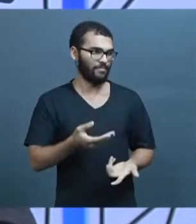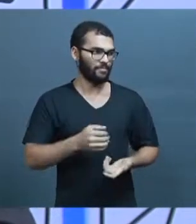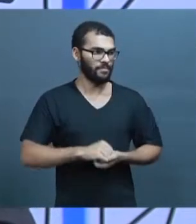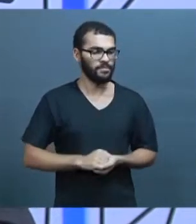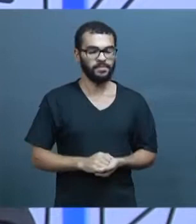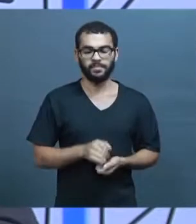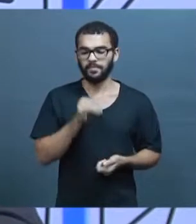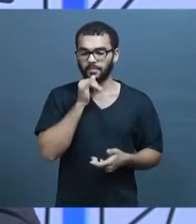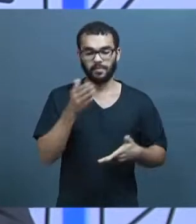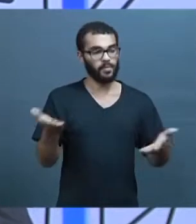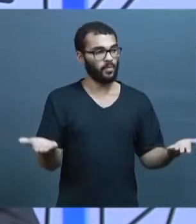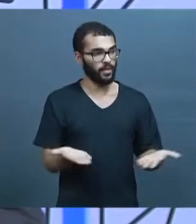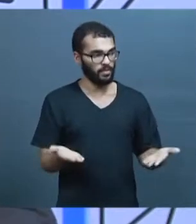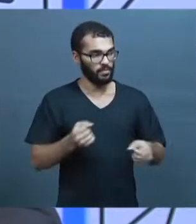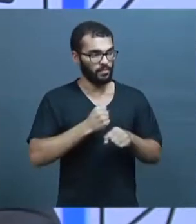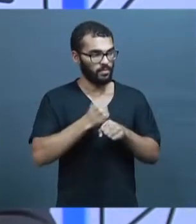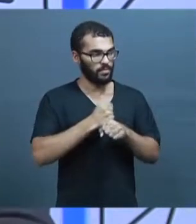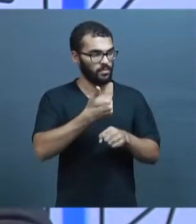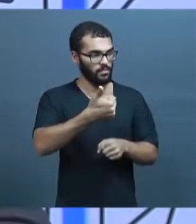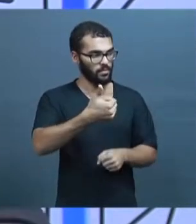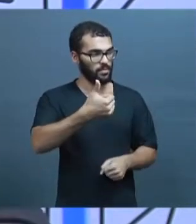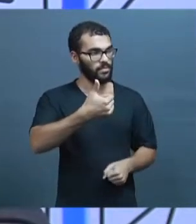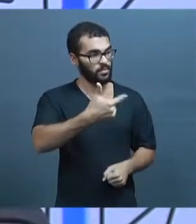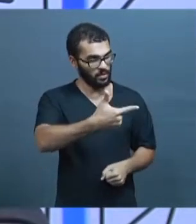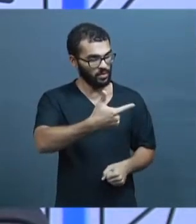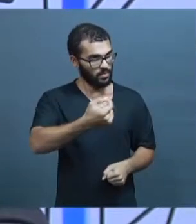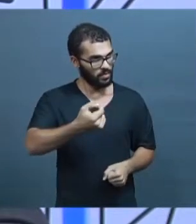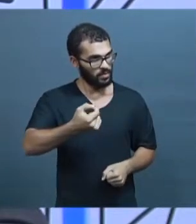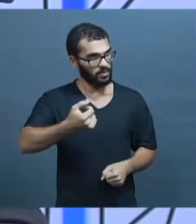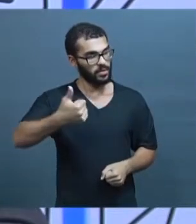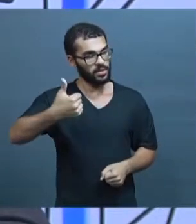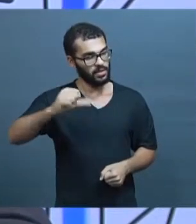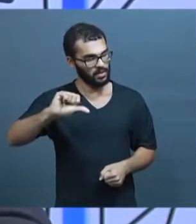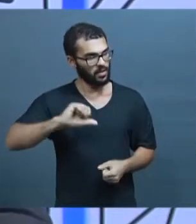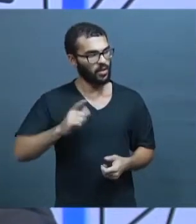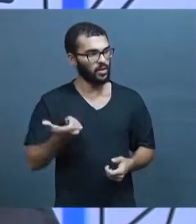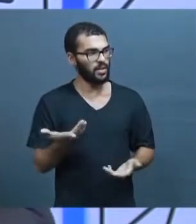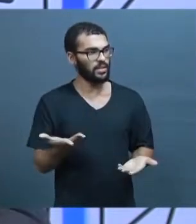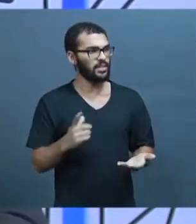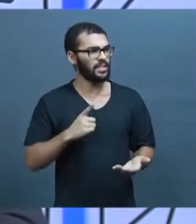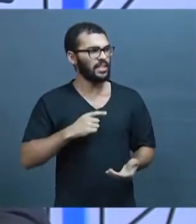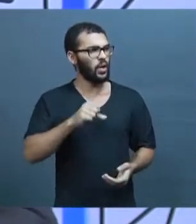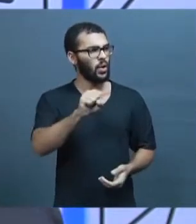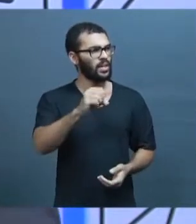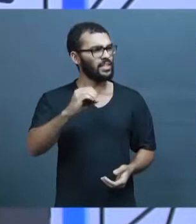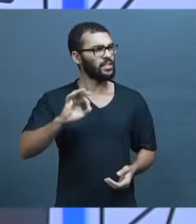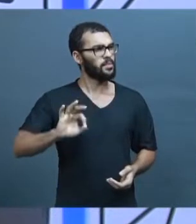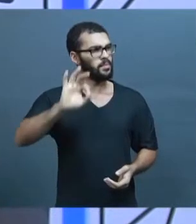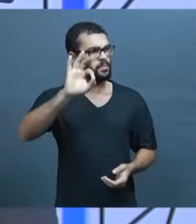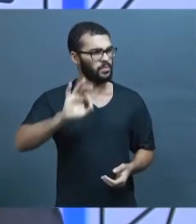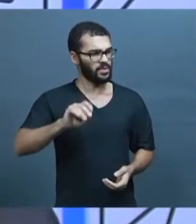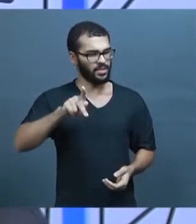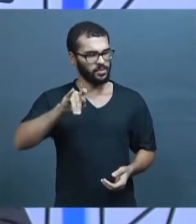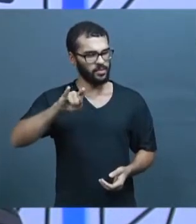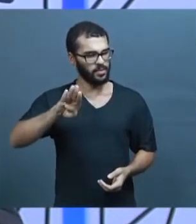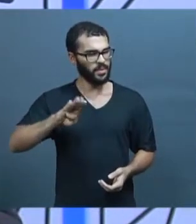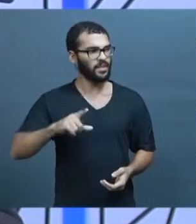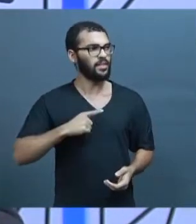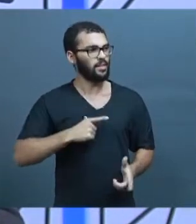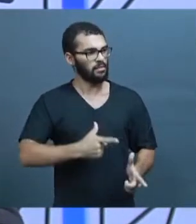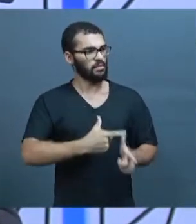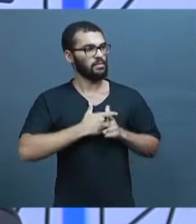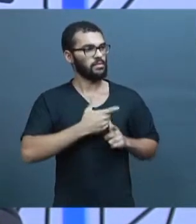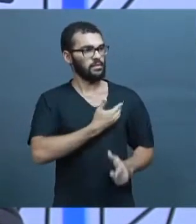no começo de 2019 com a dívida pública de 80% do PIB. Né? E se projetando aí o déficit